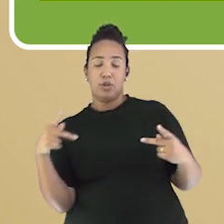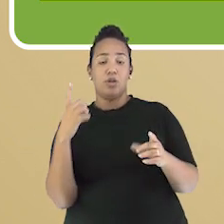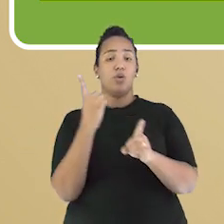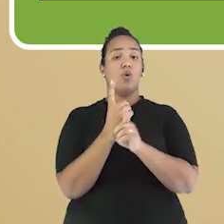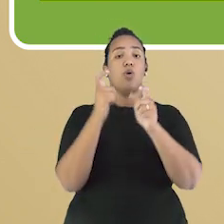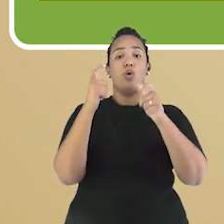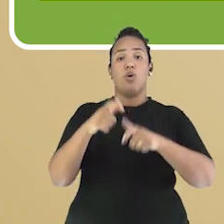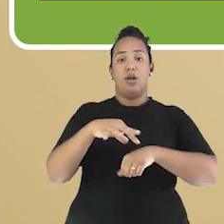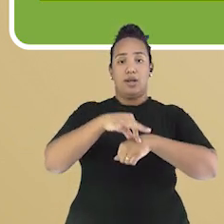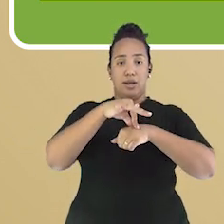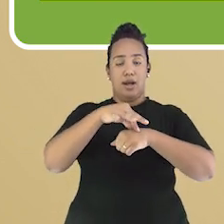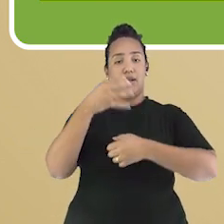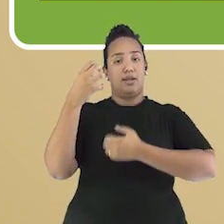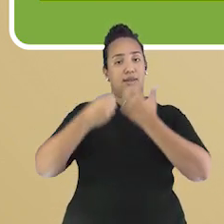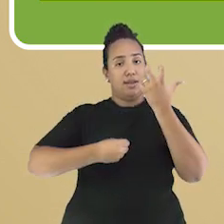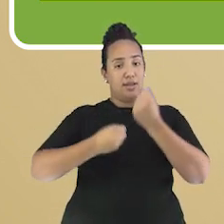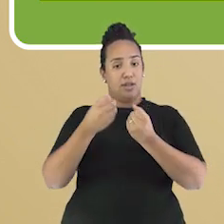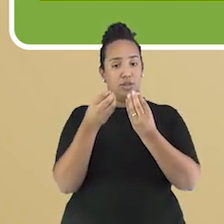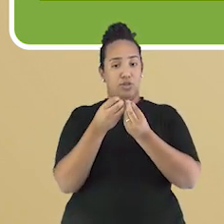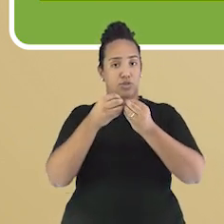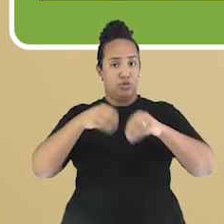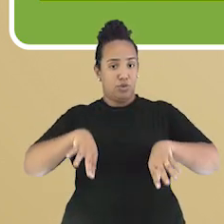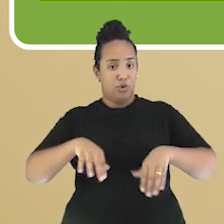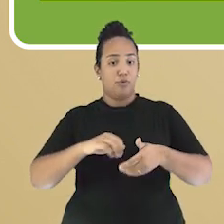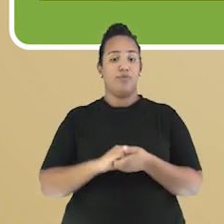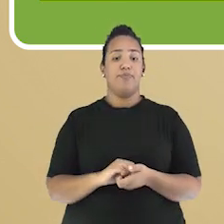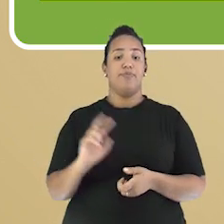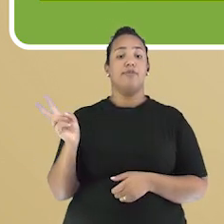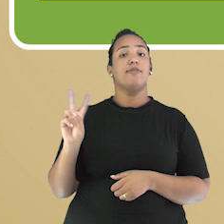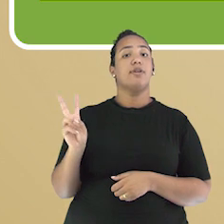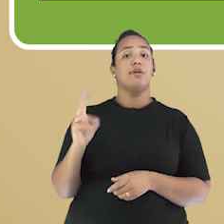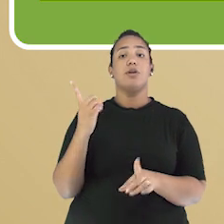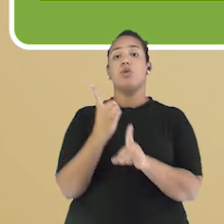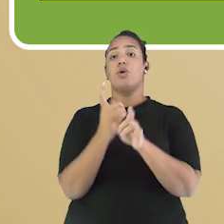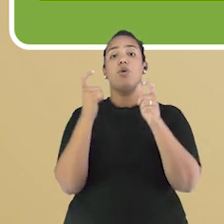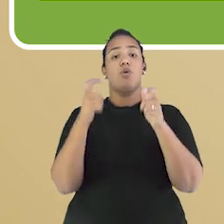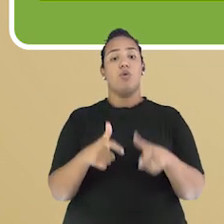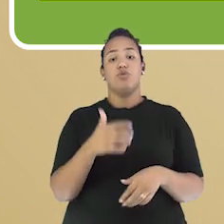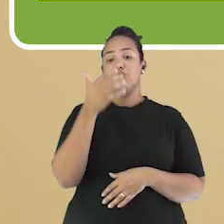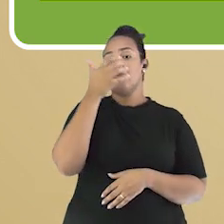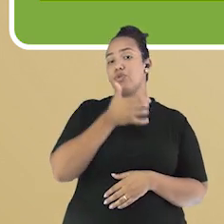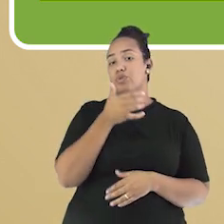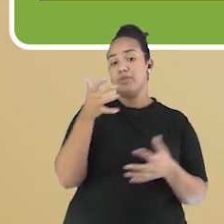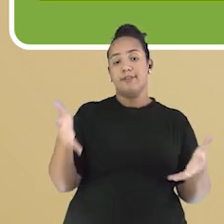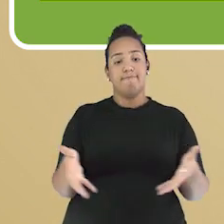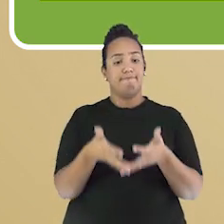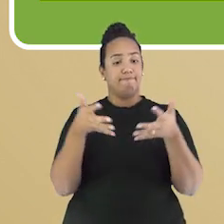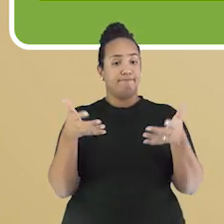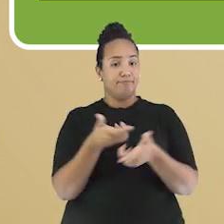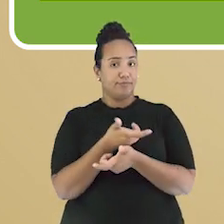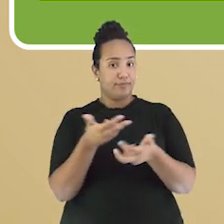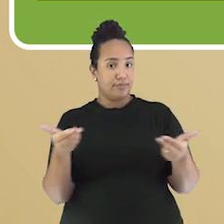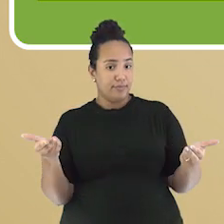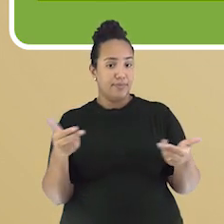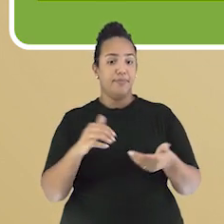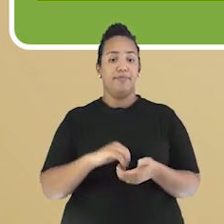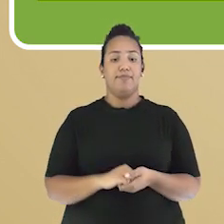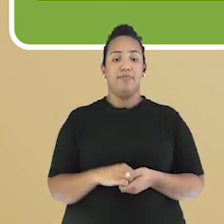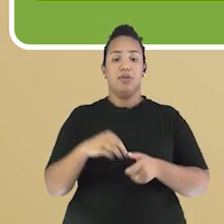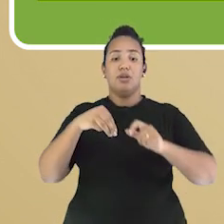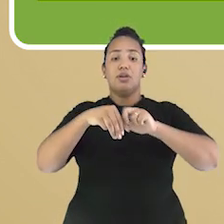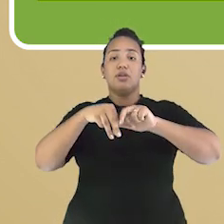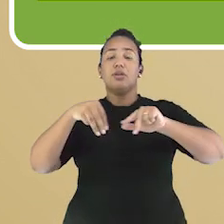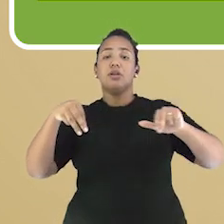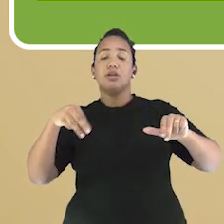nas carnes, leite e ovos. As vitaminas nas frutas, verduras e hortaliças. Encontramos